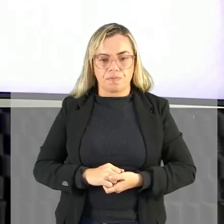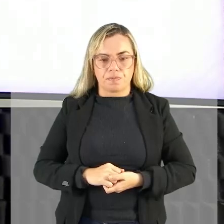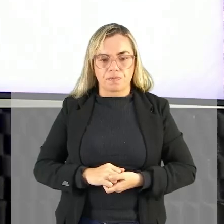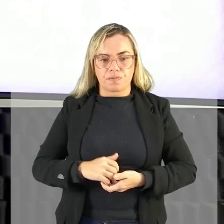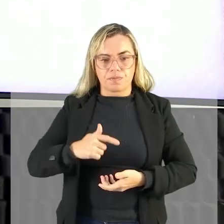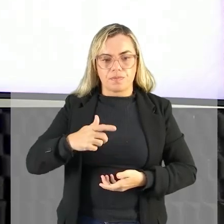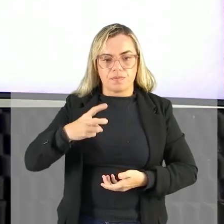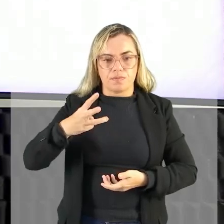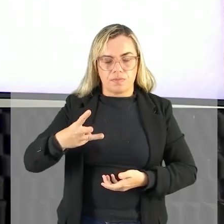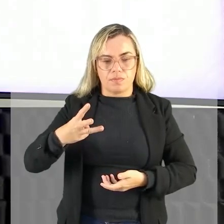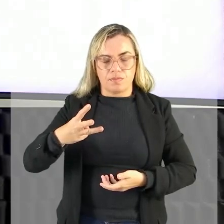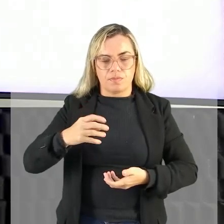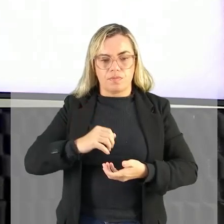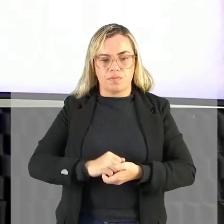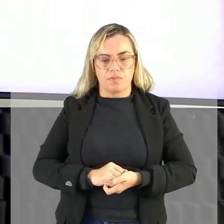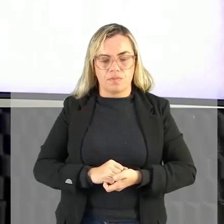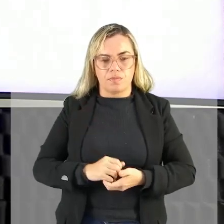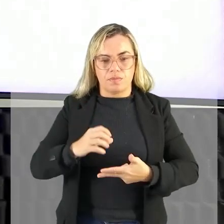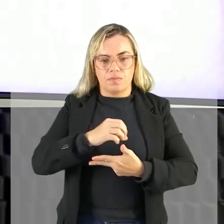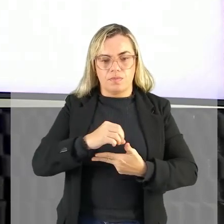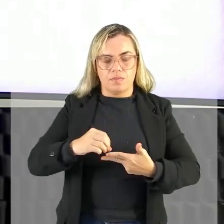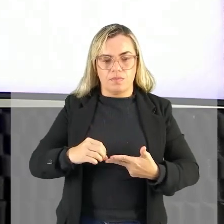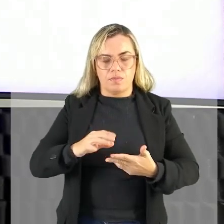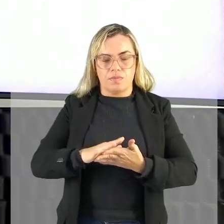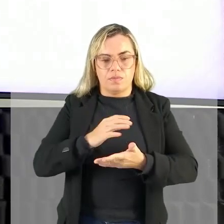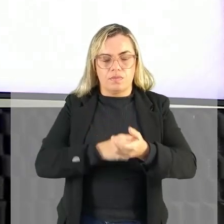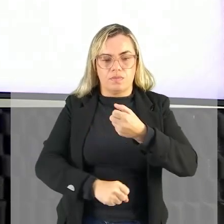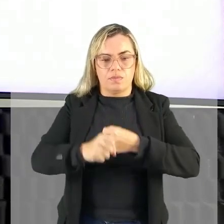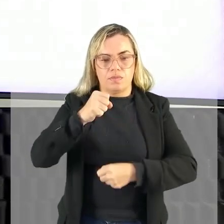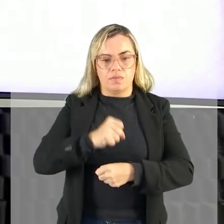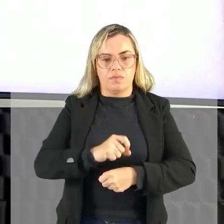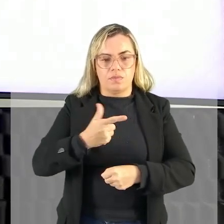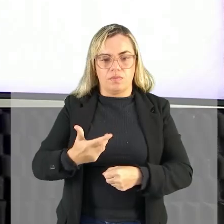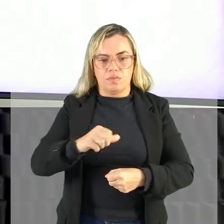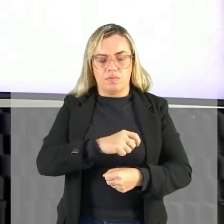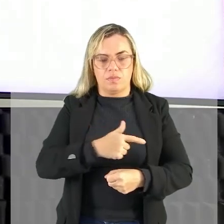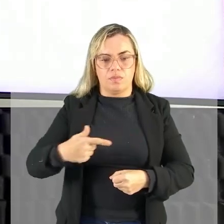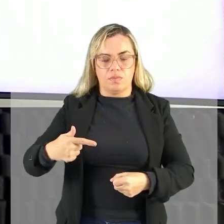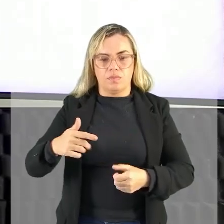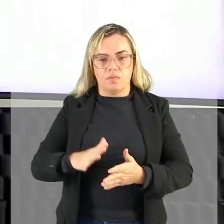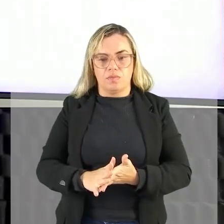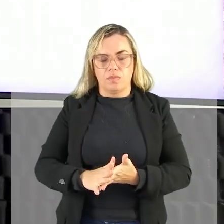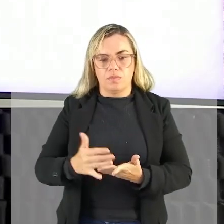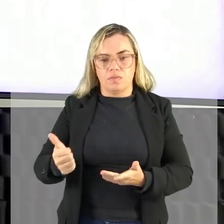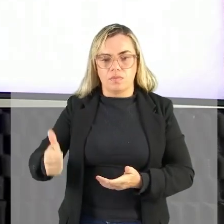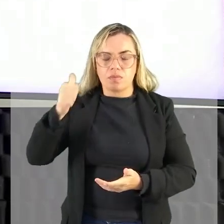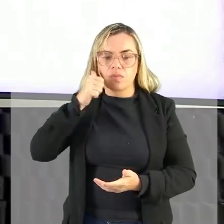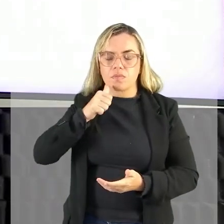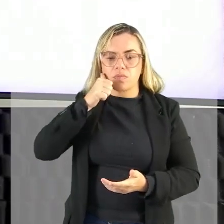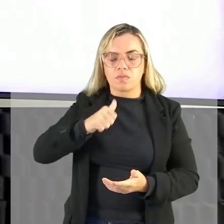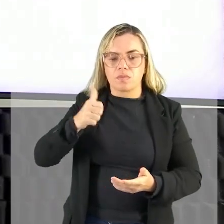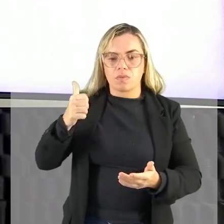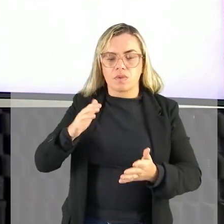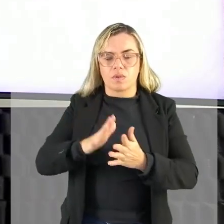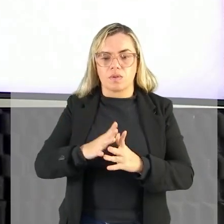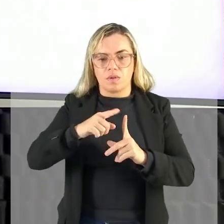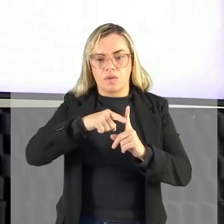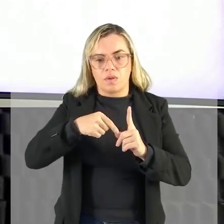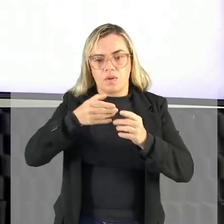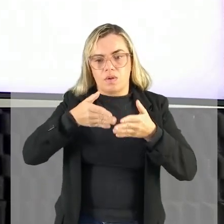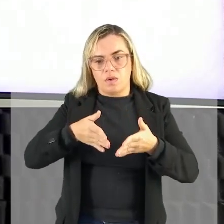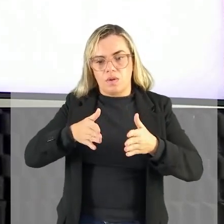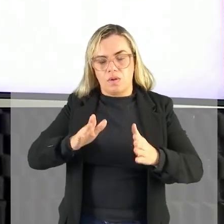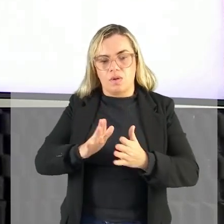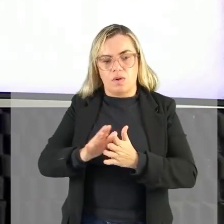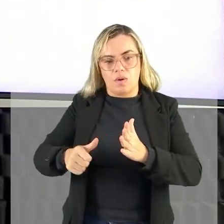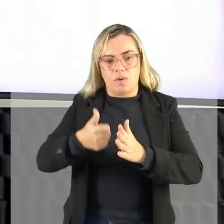Questão 73, Enem 2017. Uma mulher deu à luz a seu primeiro filho